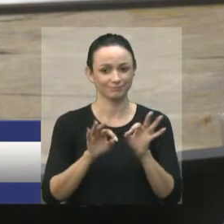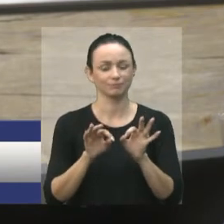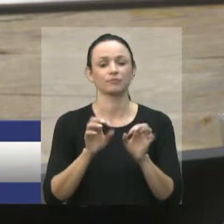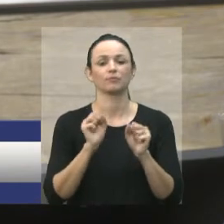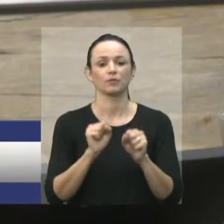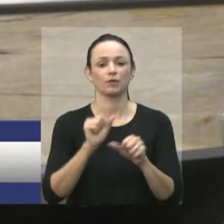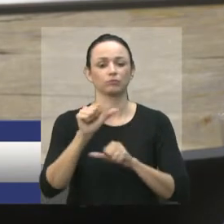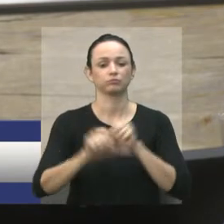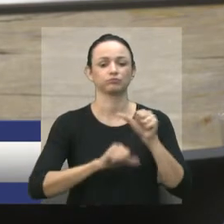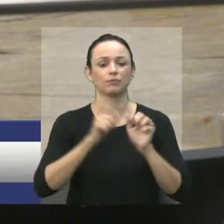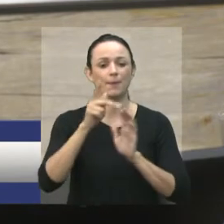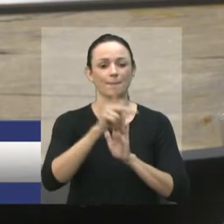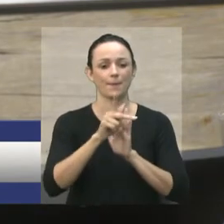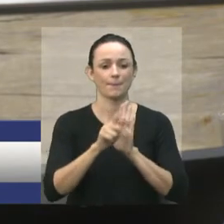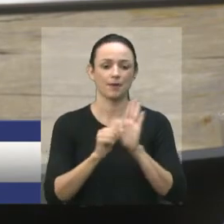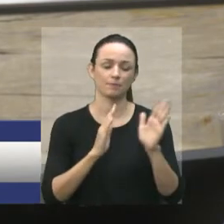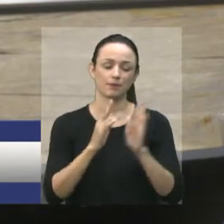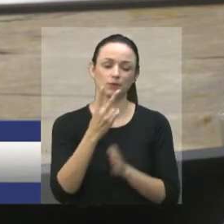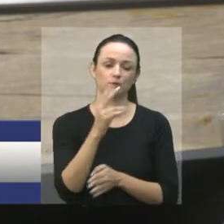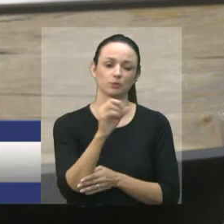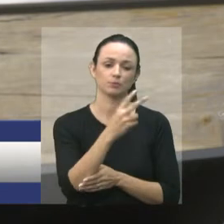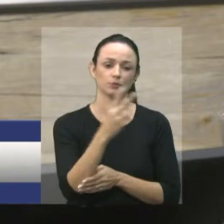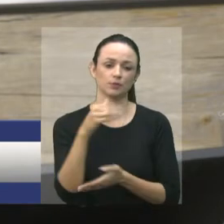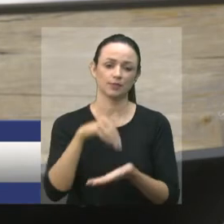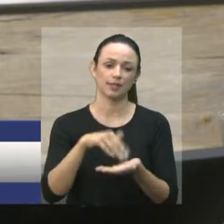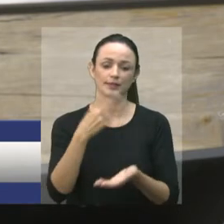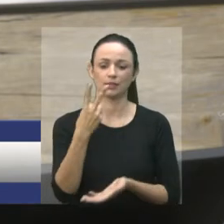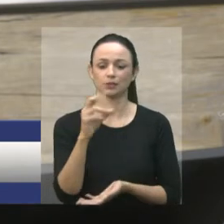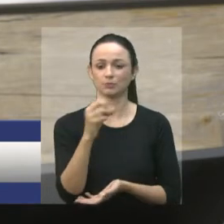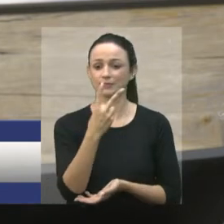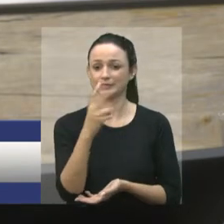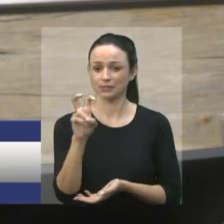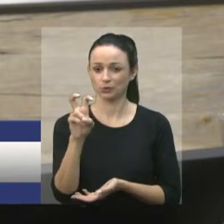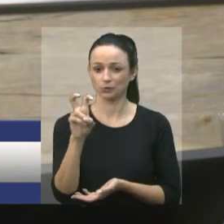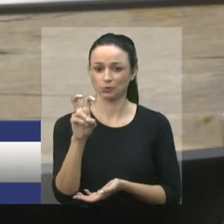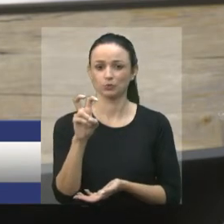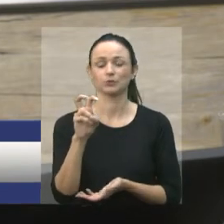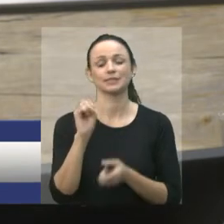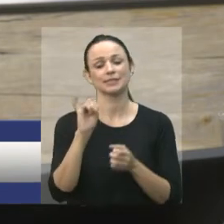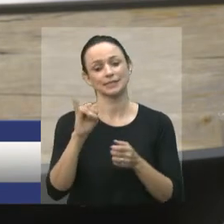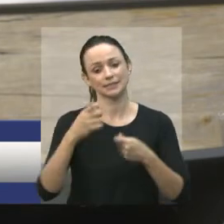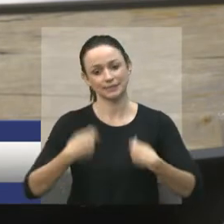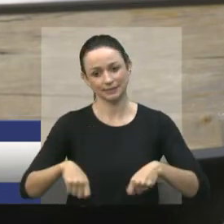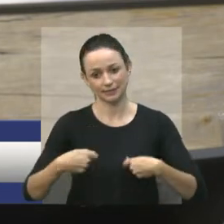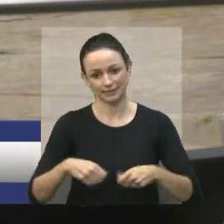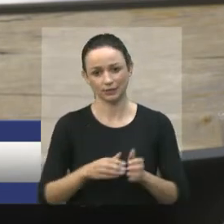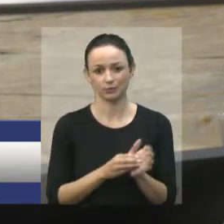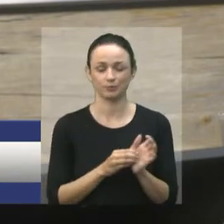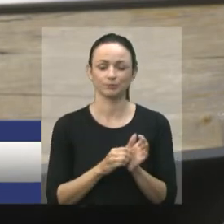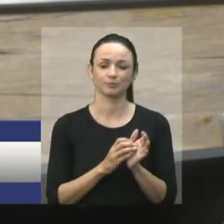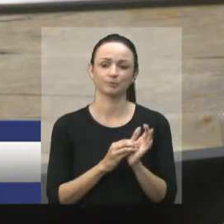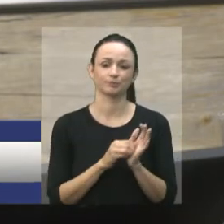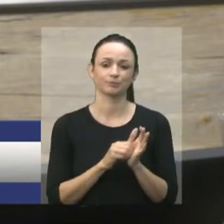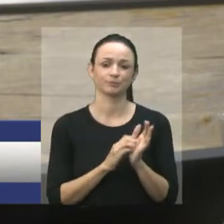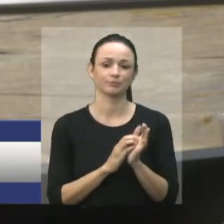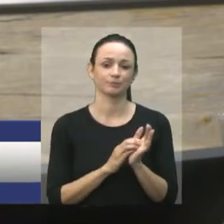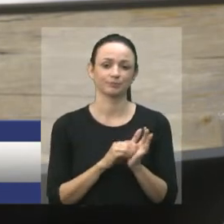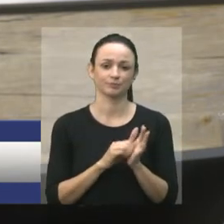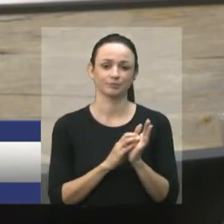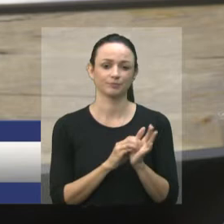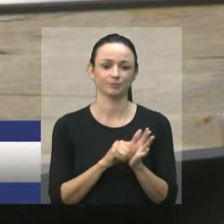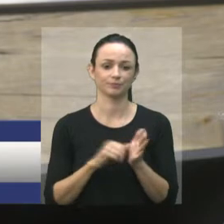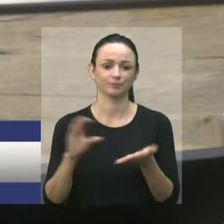alterações no plano plurianual para o período de 2022 a 2025, se forem necessárias. Emenda